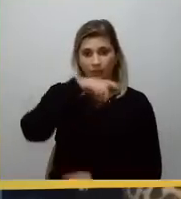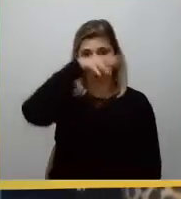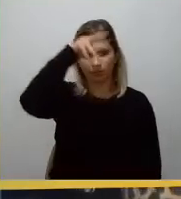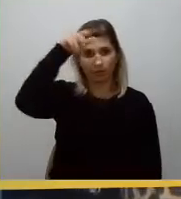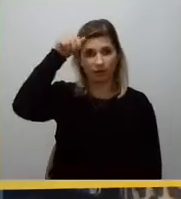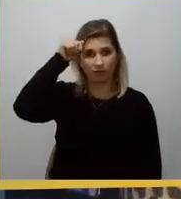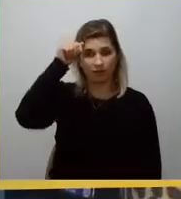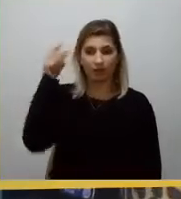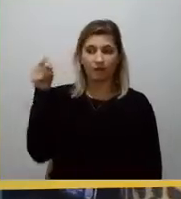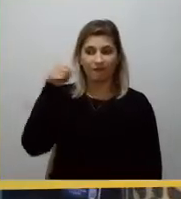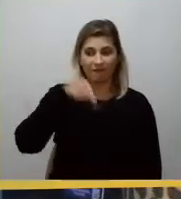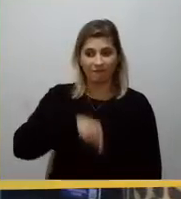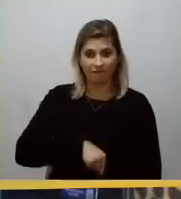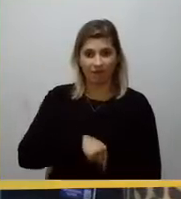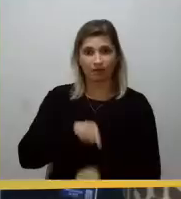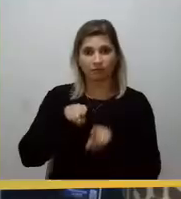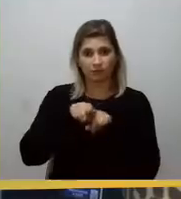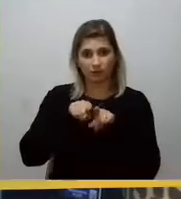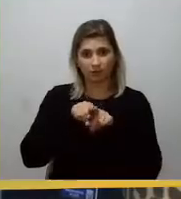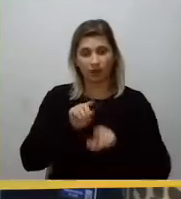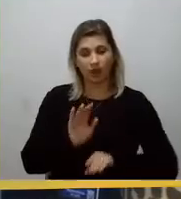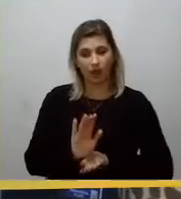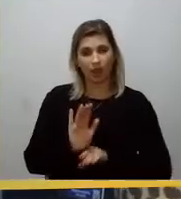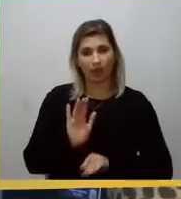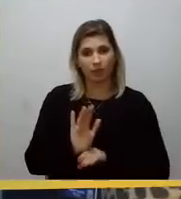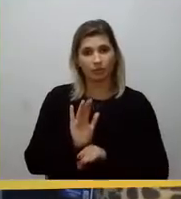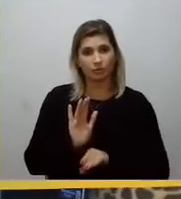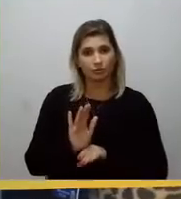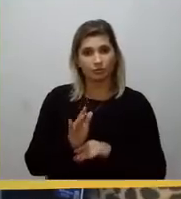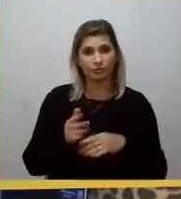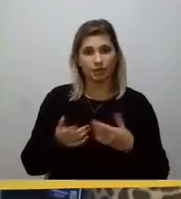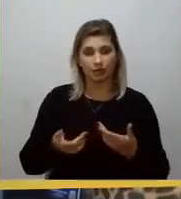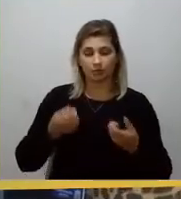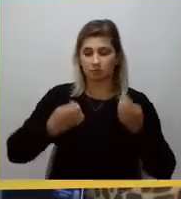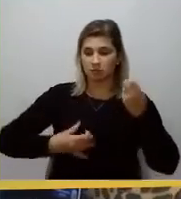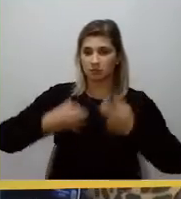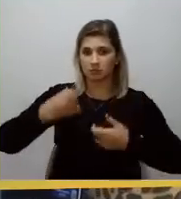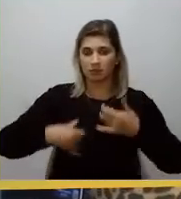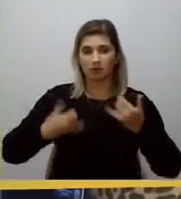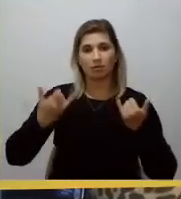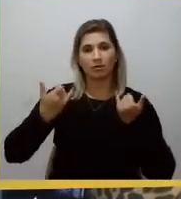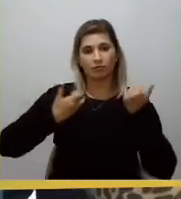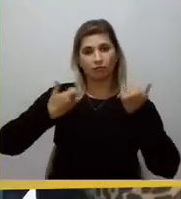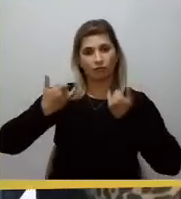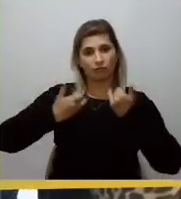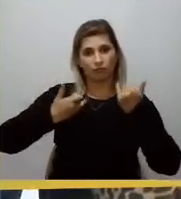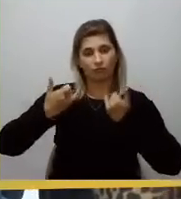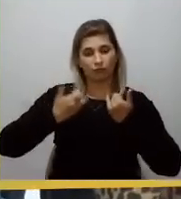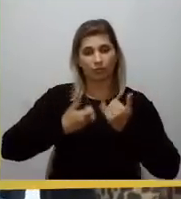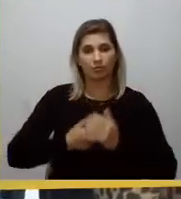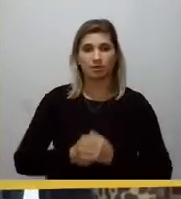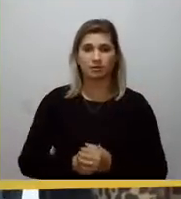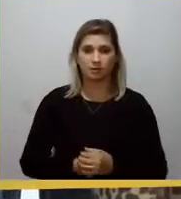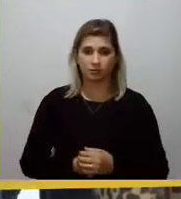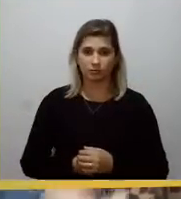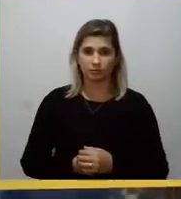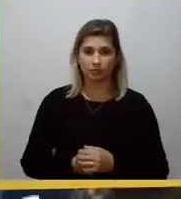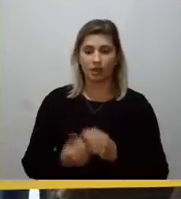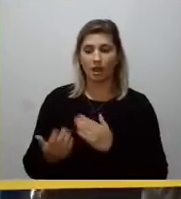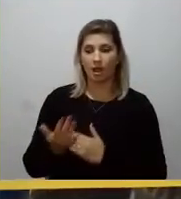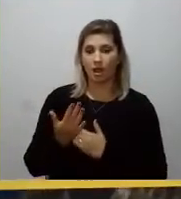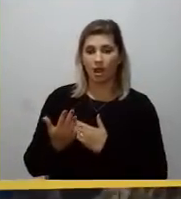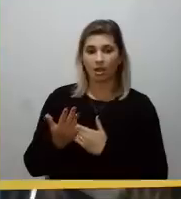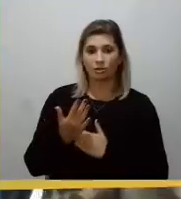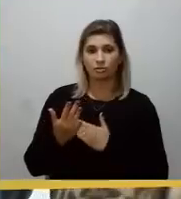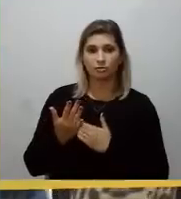também contribuir, trazendo para essa comissão as informações para nos auxiliar,